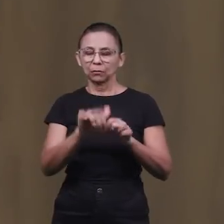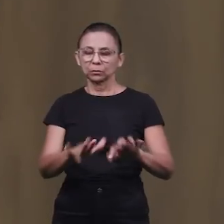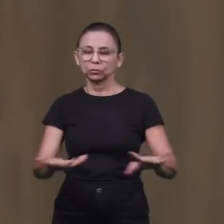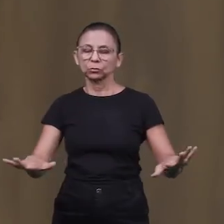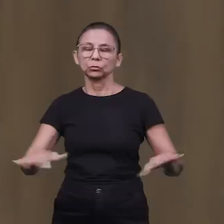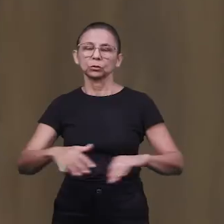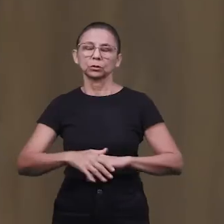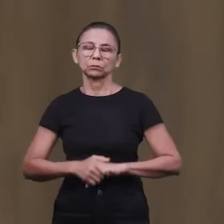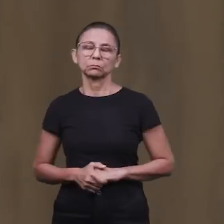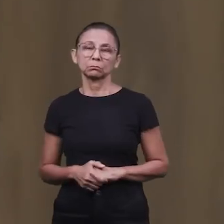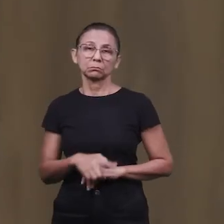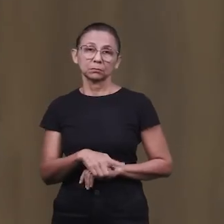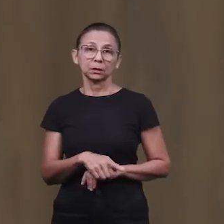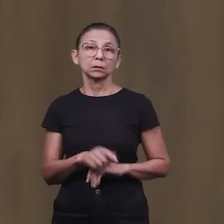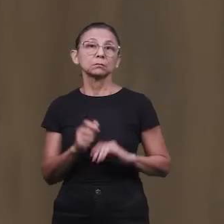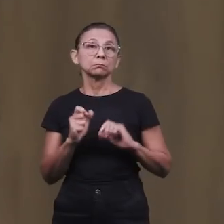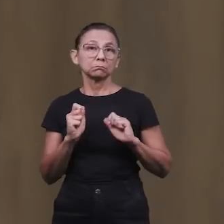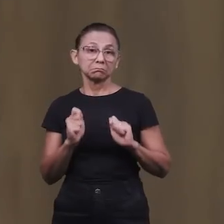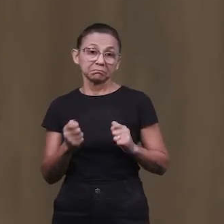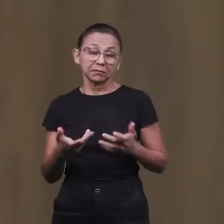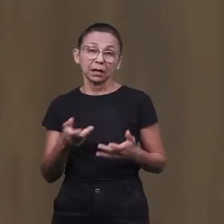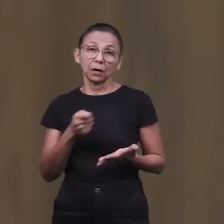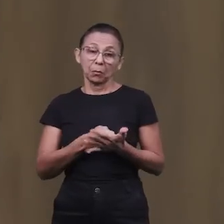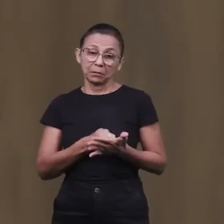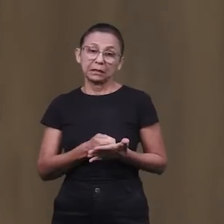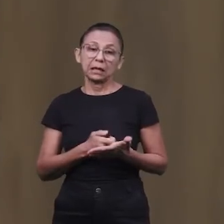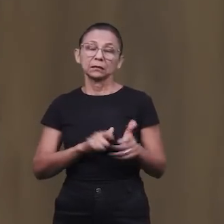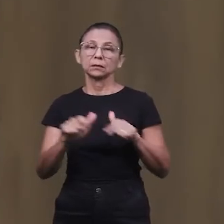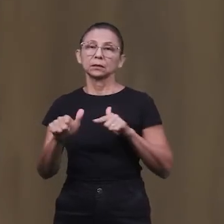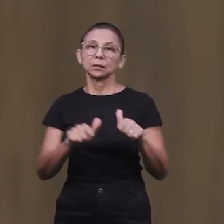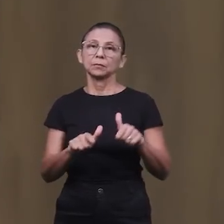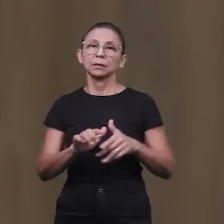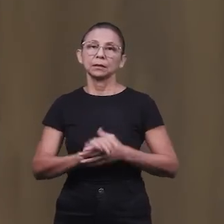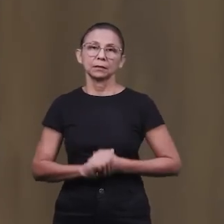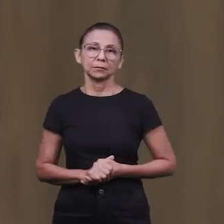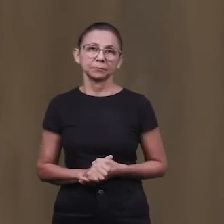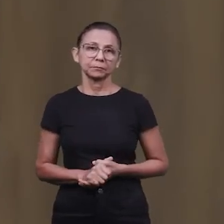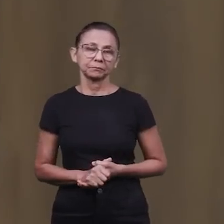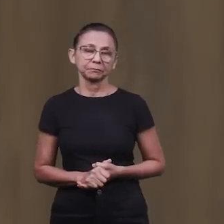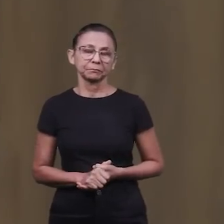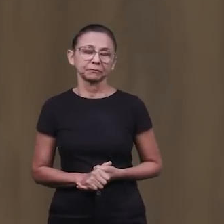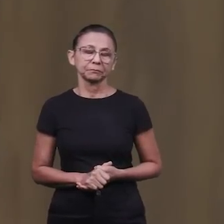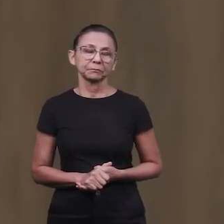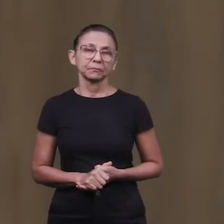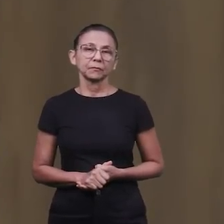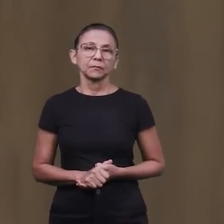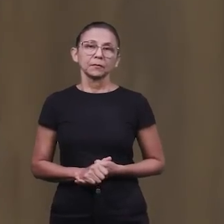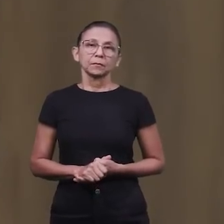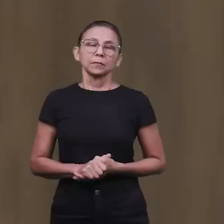os banheiros de Babilônia. Eles tinham que fazer. Mas ele queria mais do que isso.